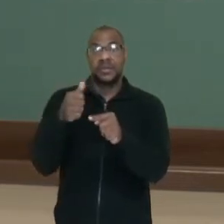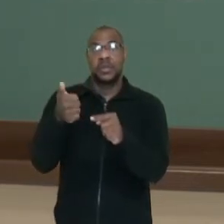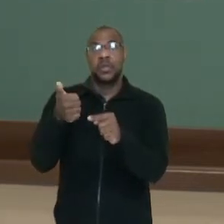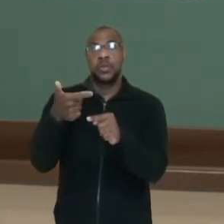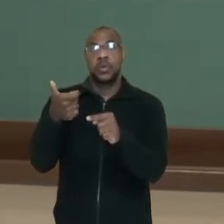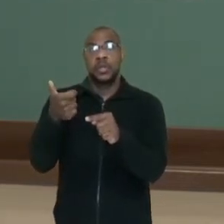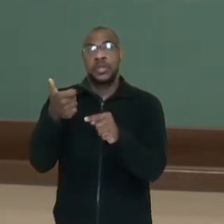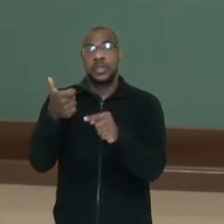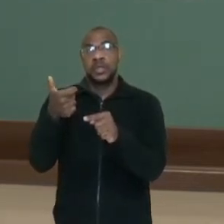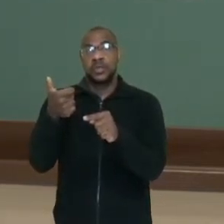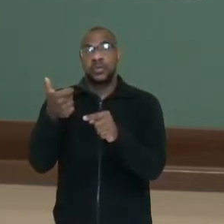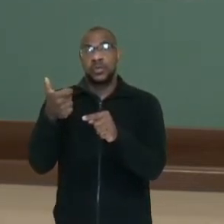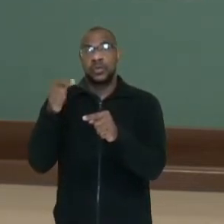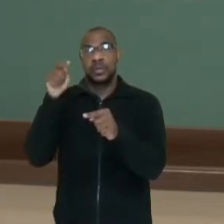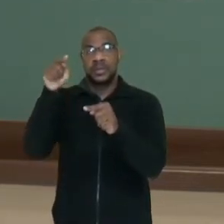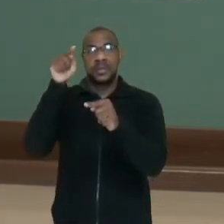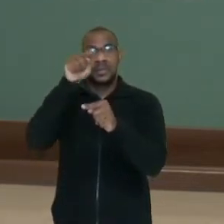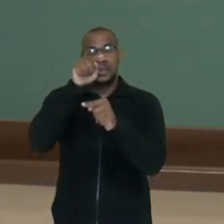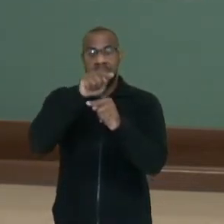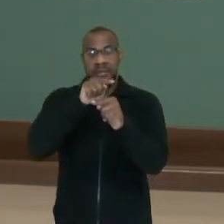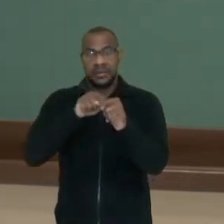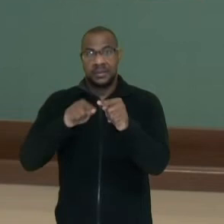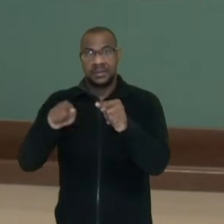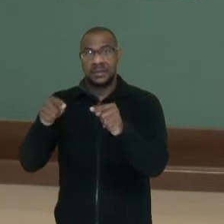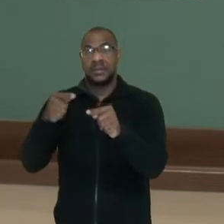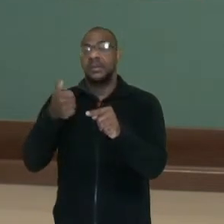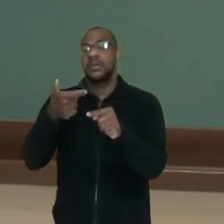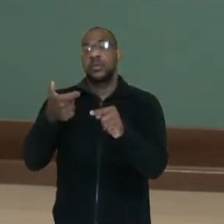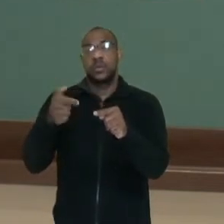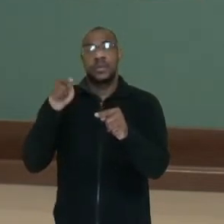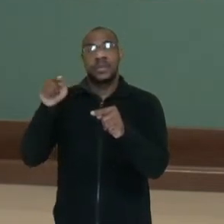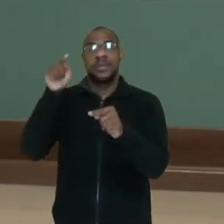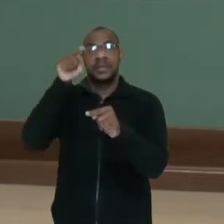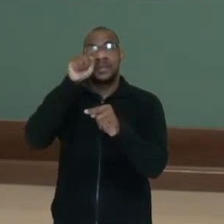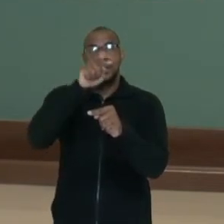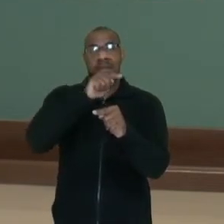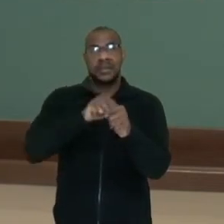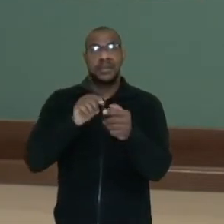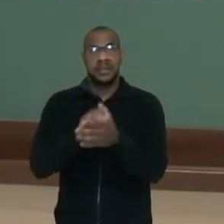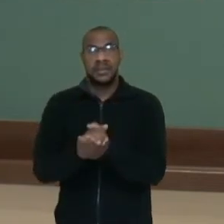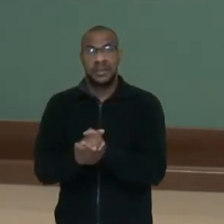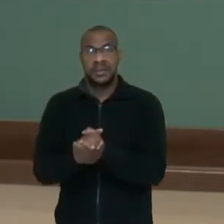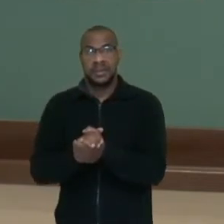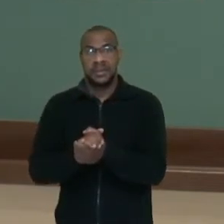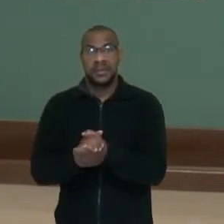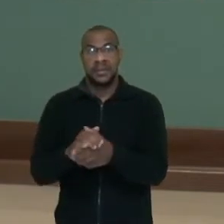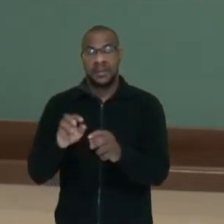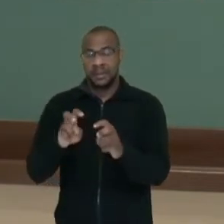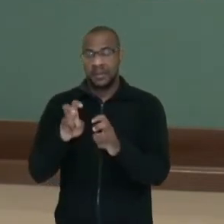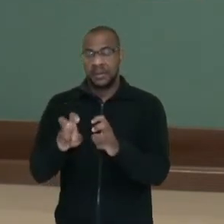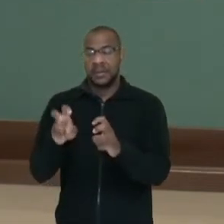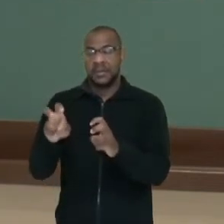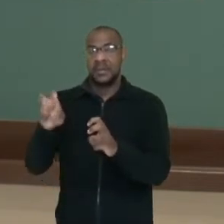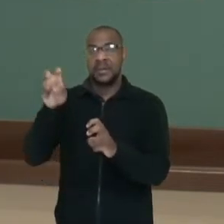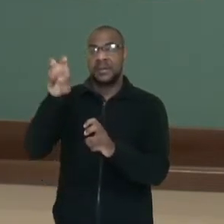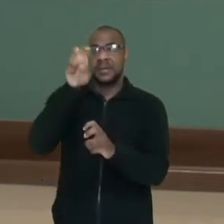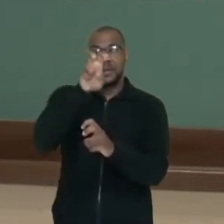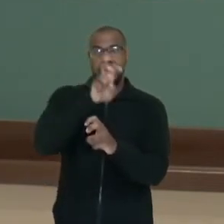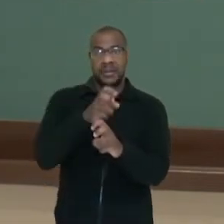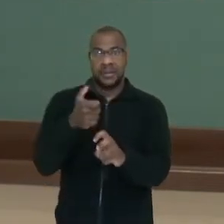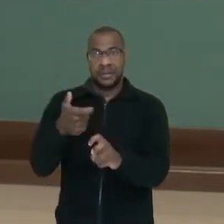arcos aqui, ó. Então, provavelmente, eu tenho 12... como é que se chama? 12 bancos ali nessa roda